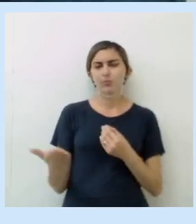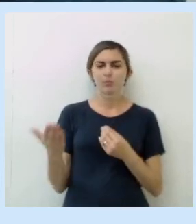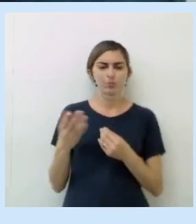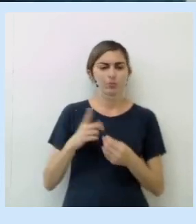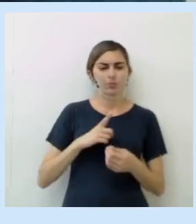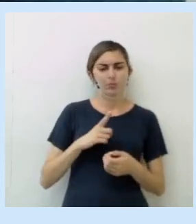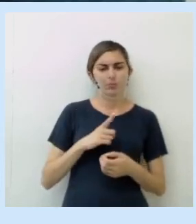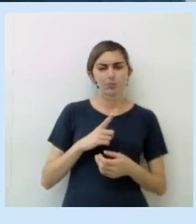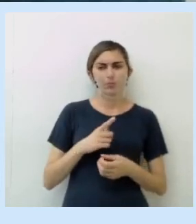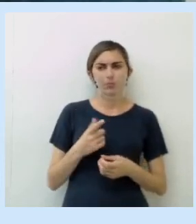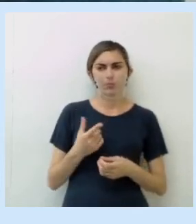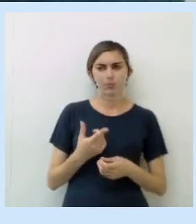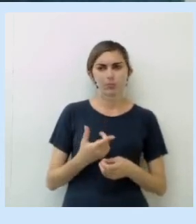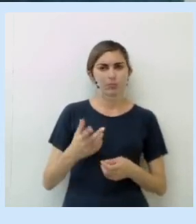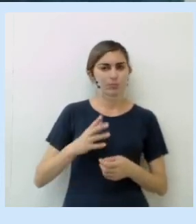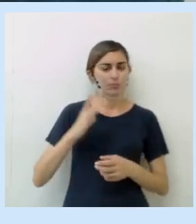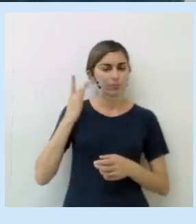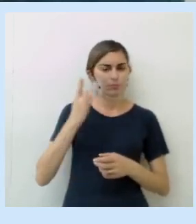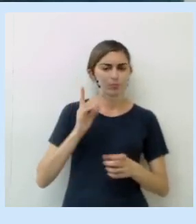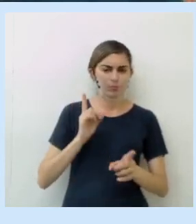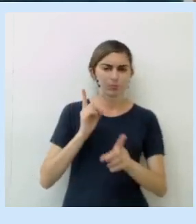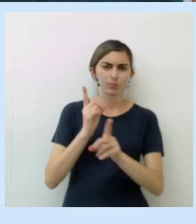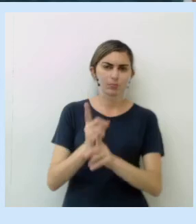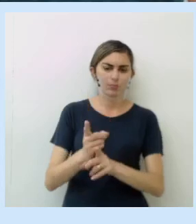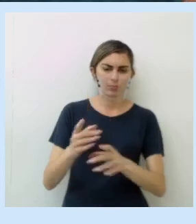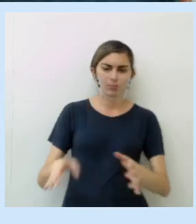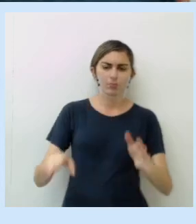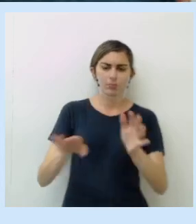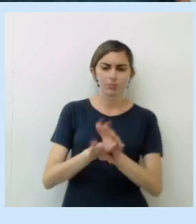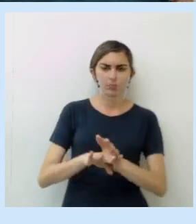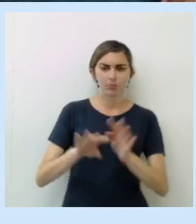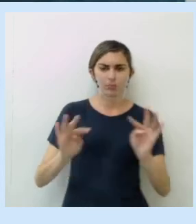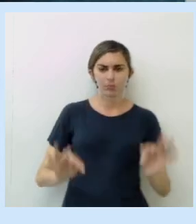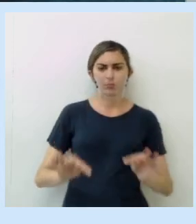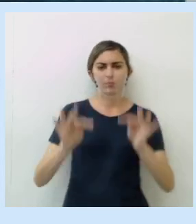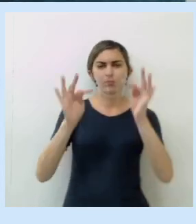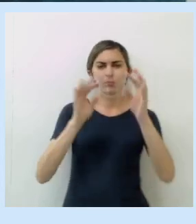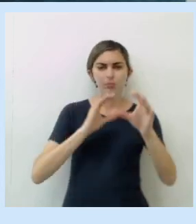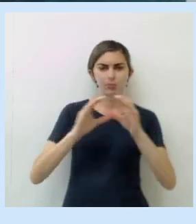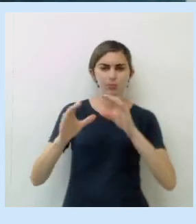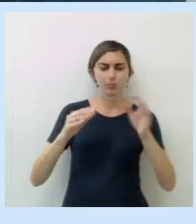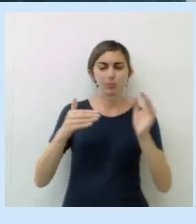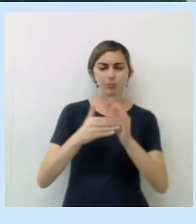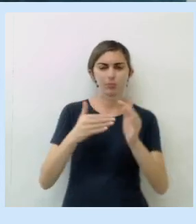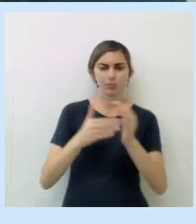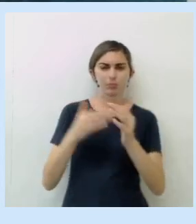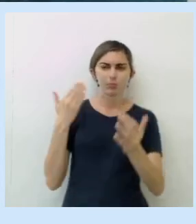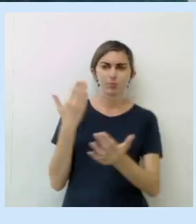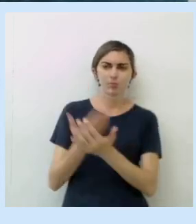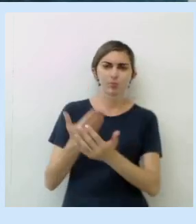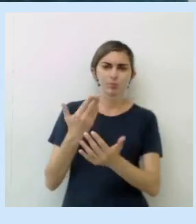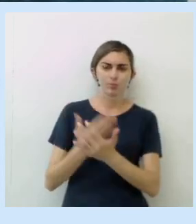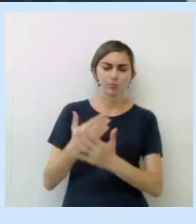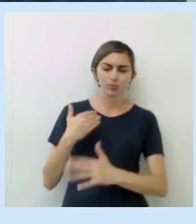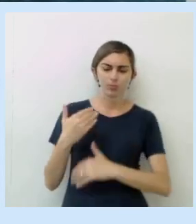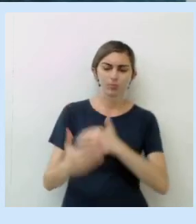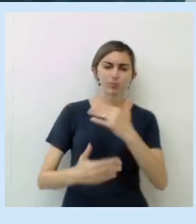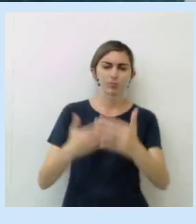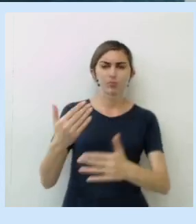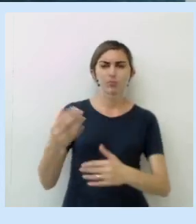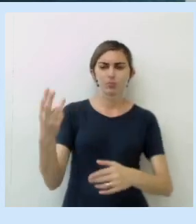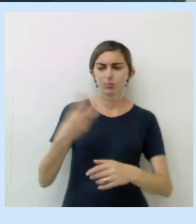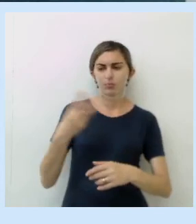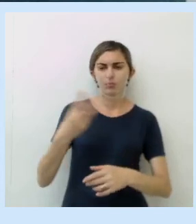gente tem a chegada, né, das telecomunicações, a última aula que a gente viu sobre o processo, né, da